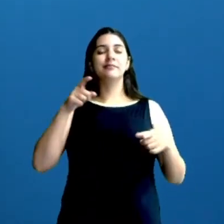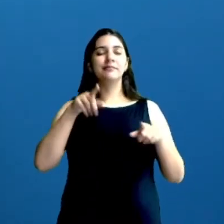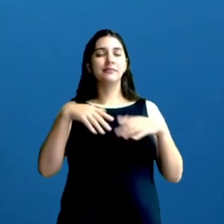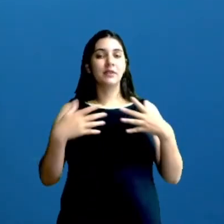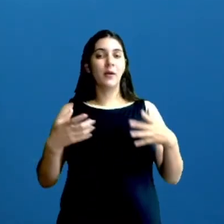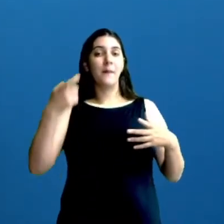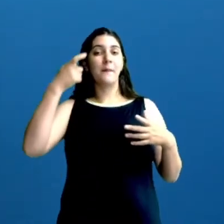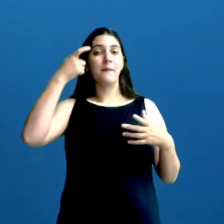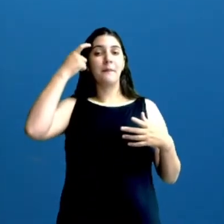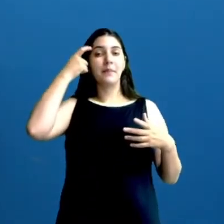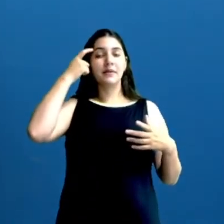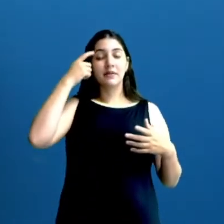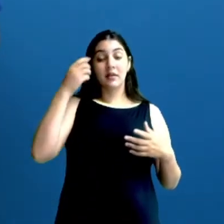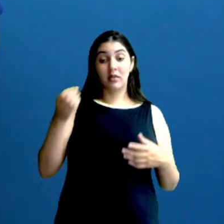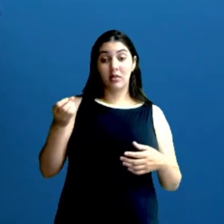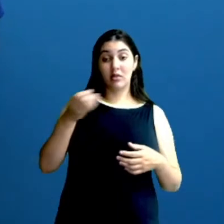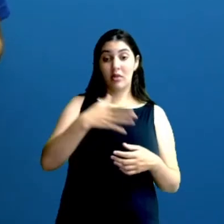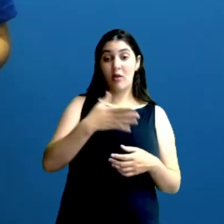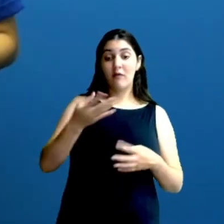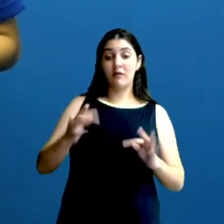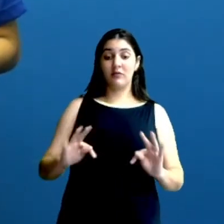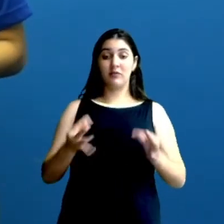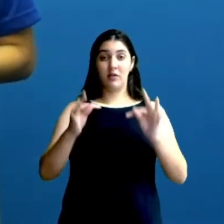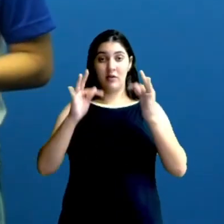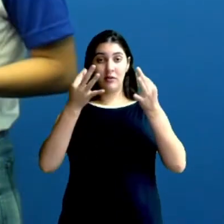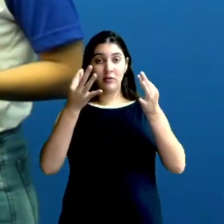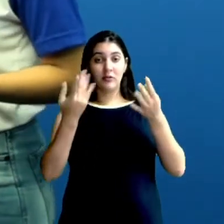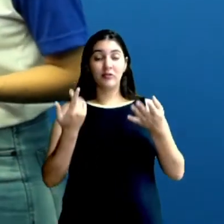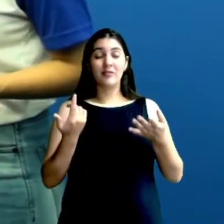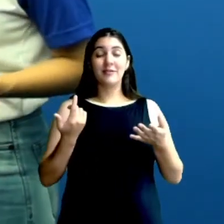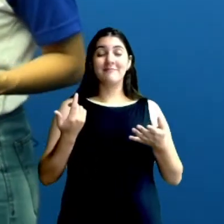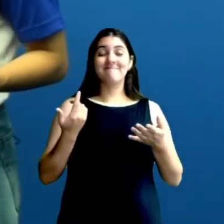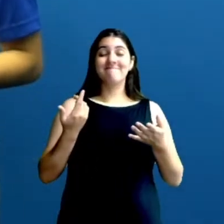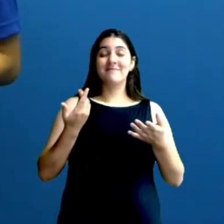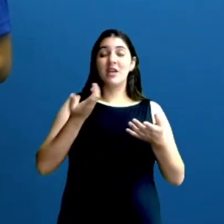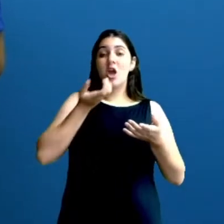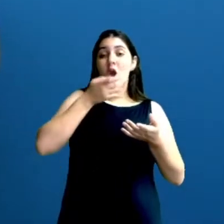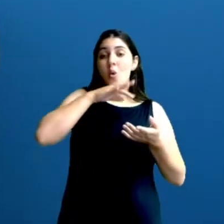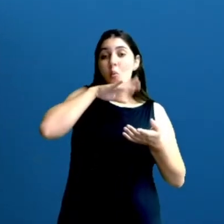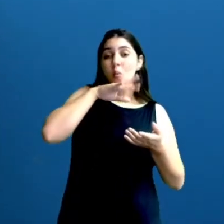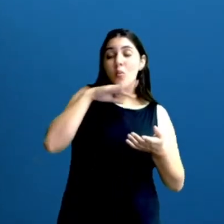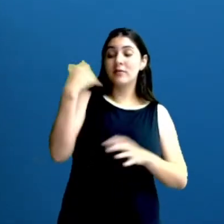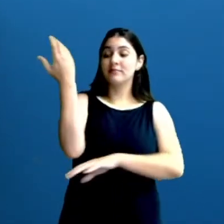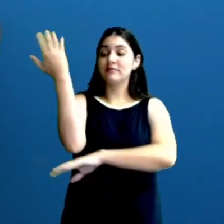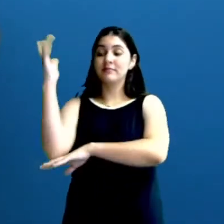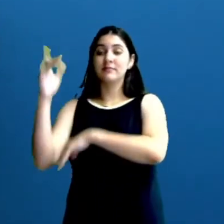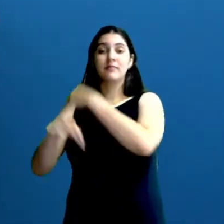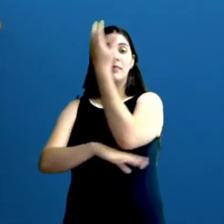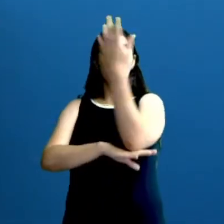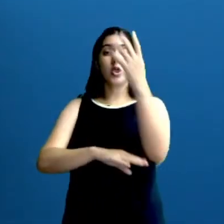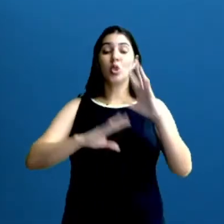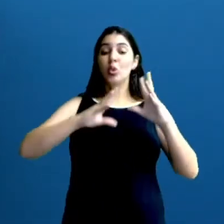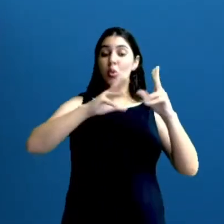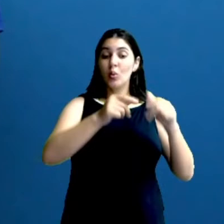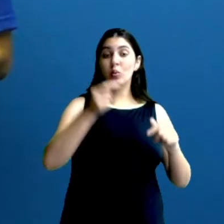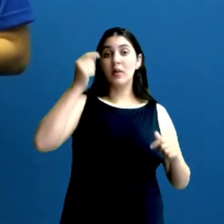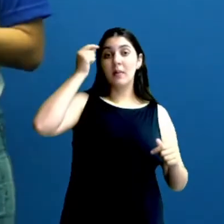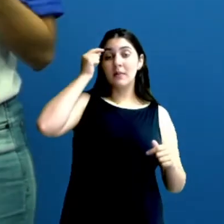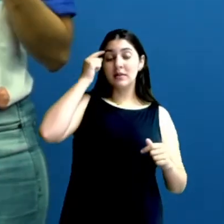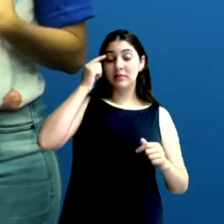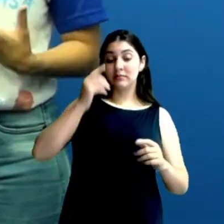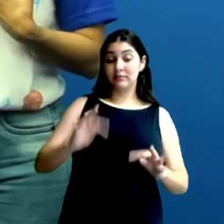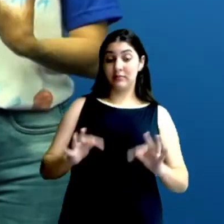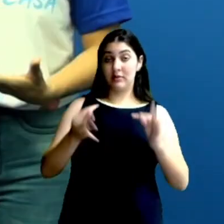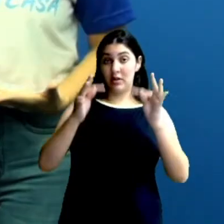em novas tecnologias que não agridam tanto o meio ambiente, tudo isso é pensar numa evolução tecnológica e